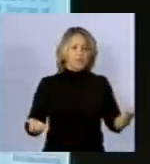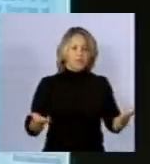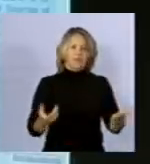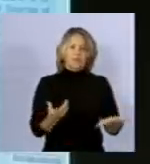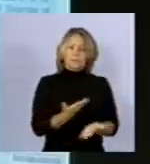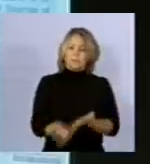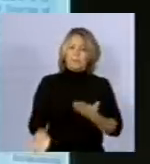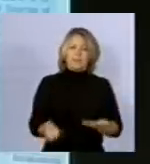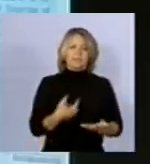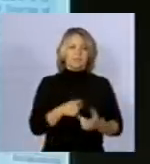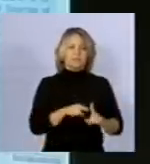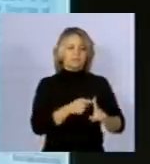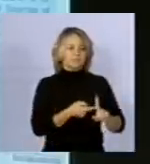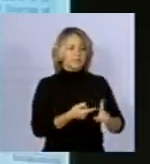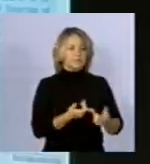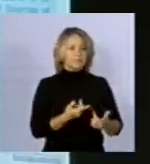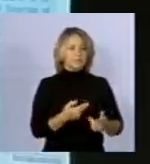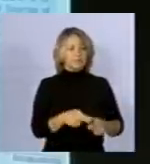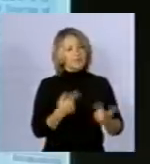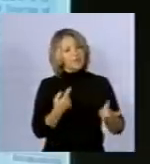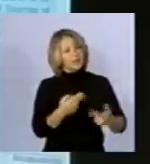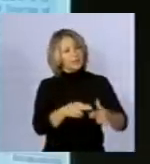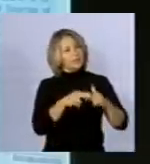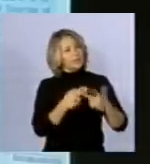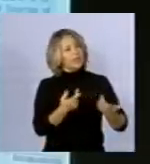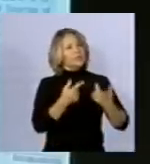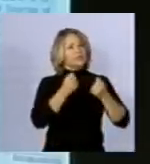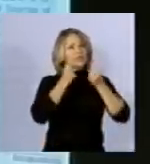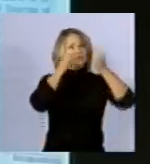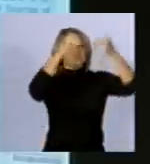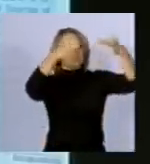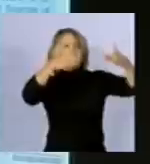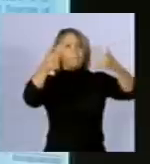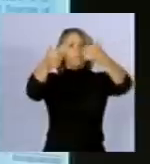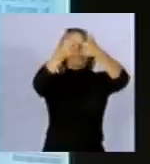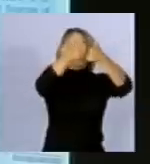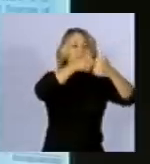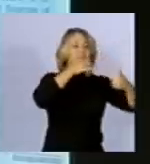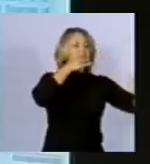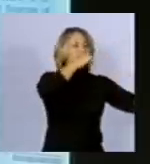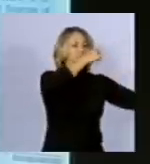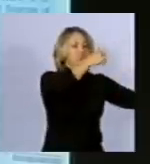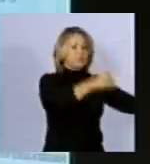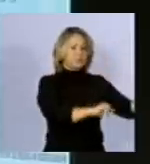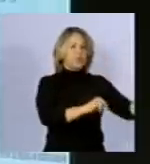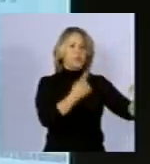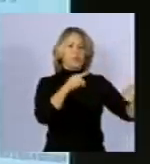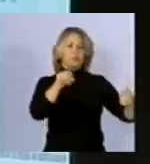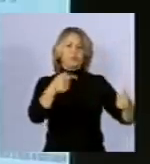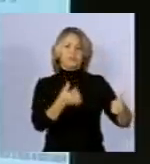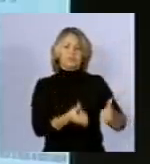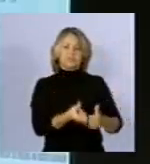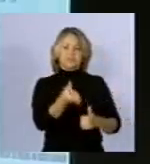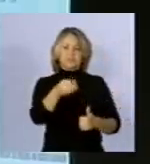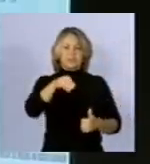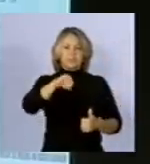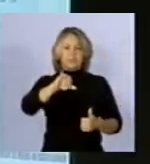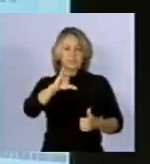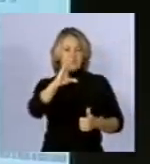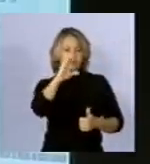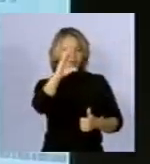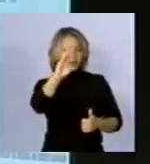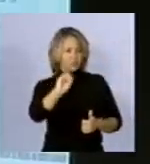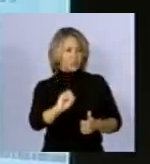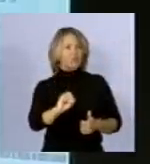indução ao aborto decorrente da da exposição e a 1,6 microtesla e